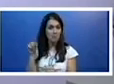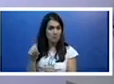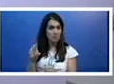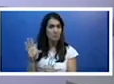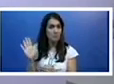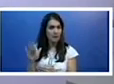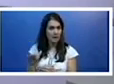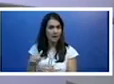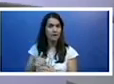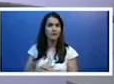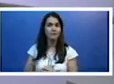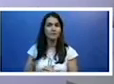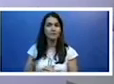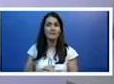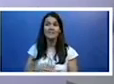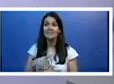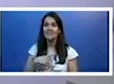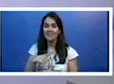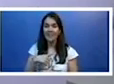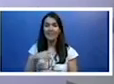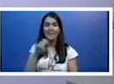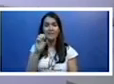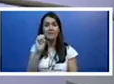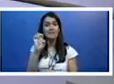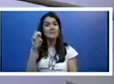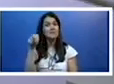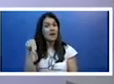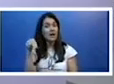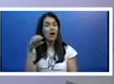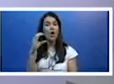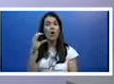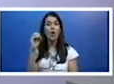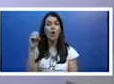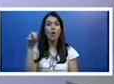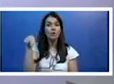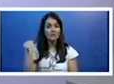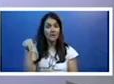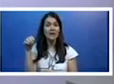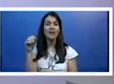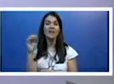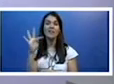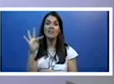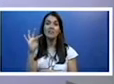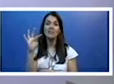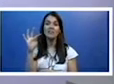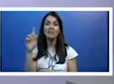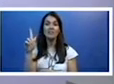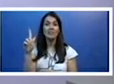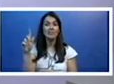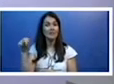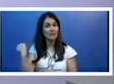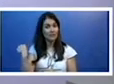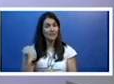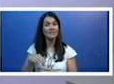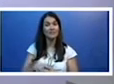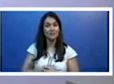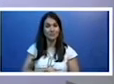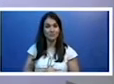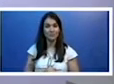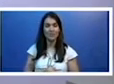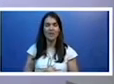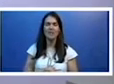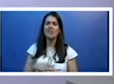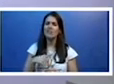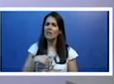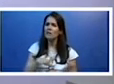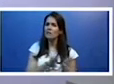aqui, ó, seno, cosseno e tangente, né? Ou tem na calculadora do computador ou